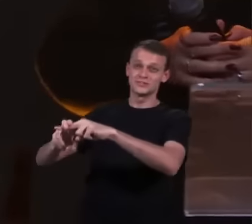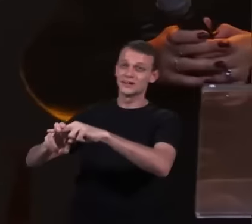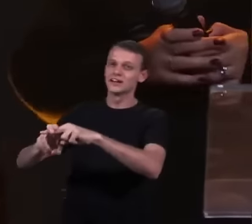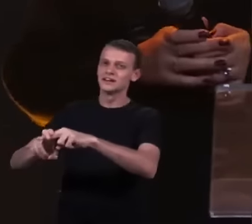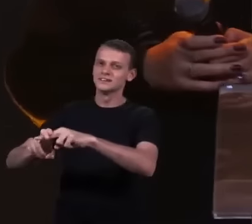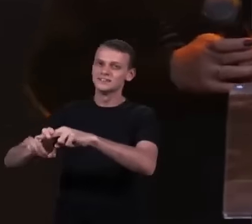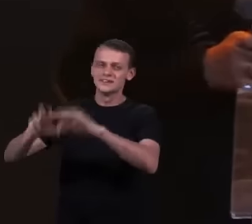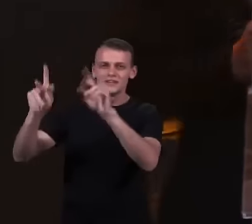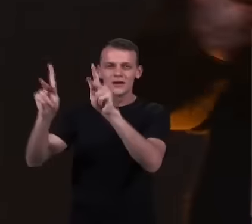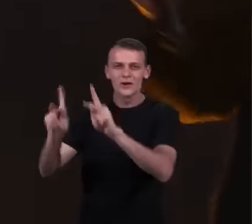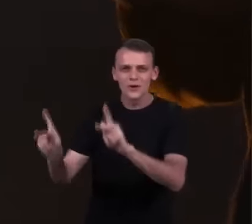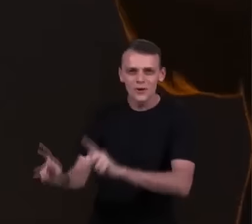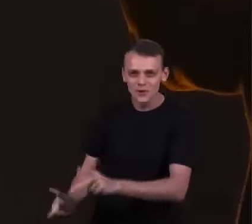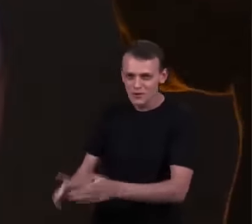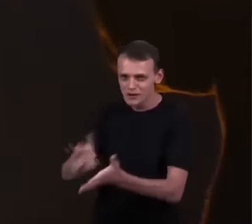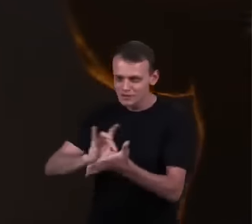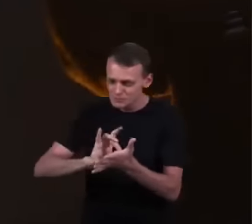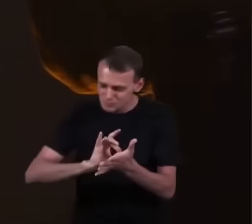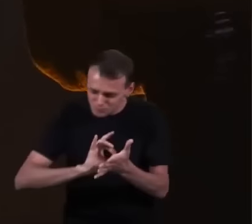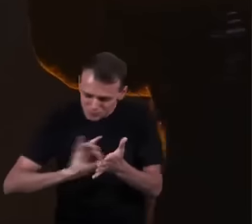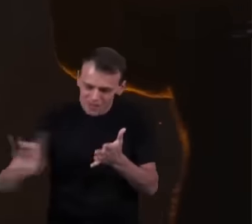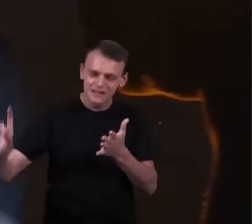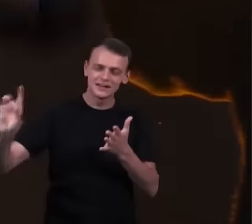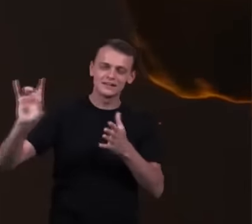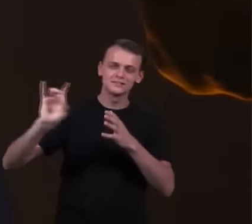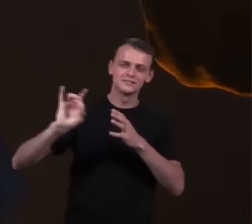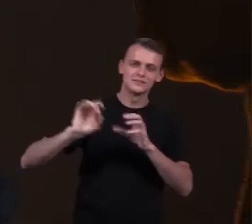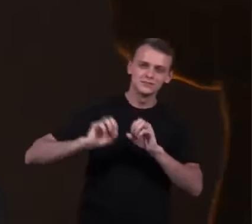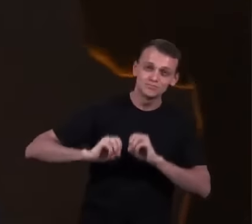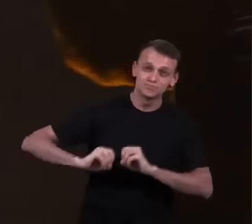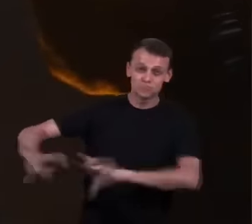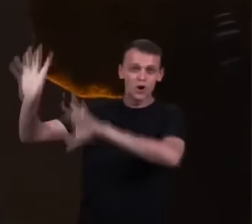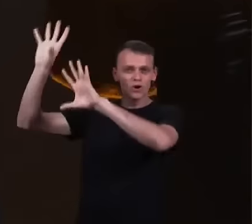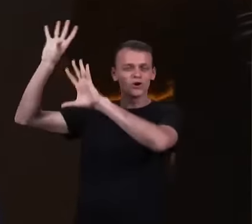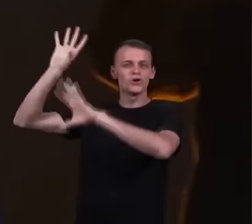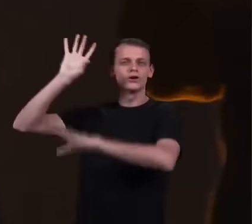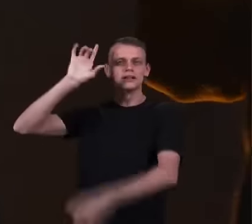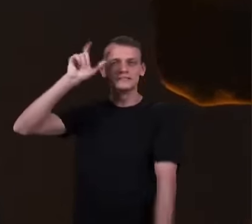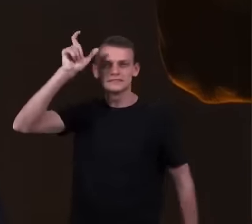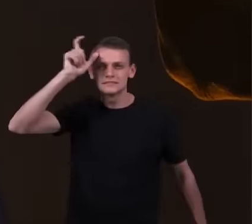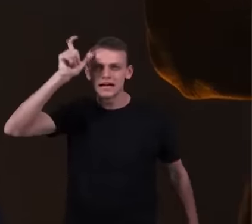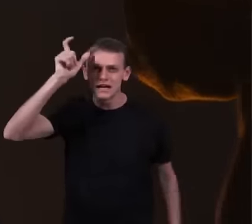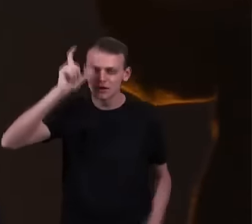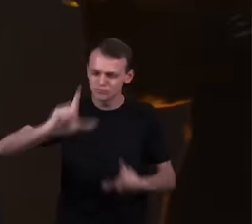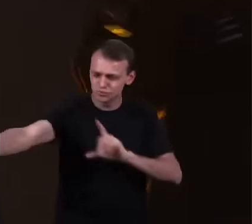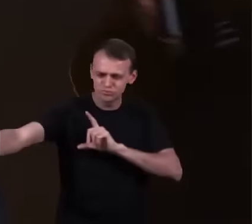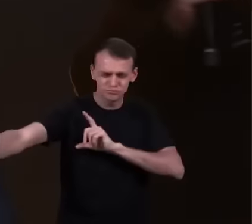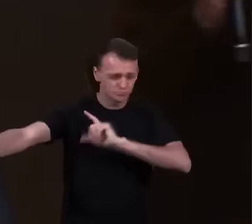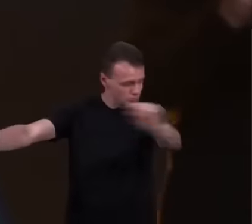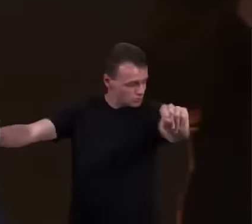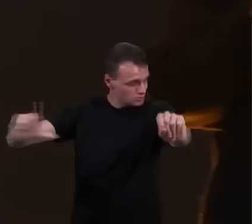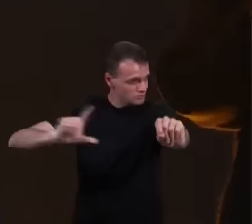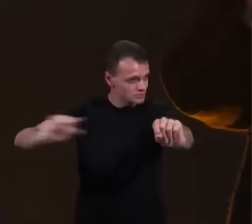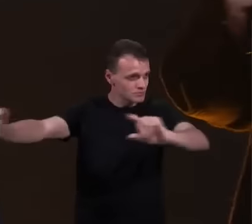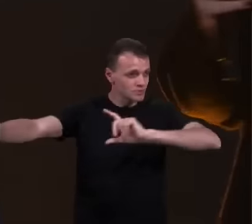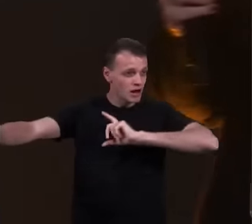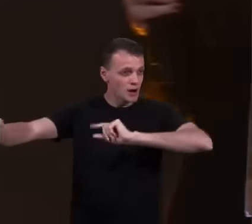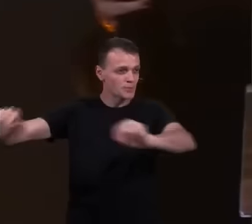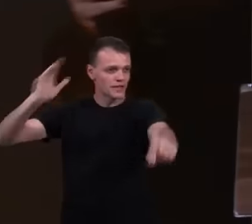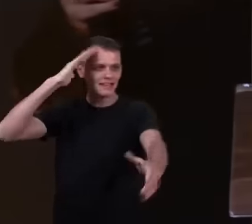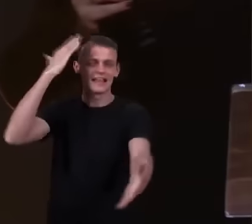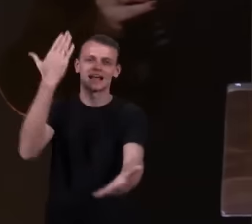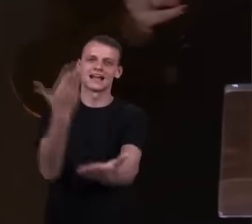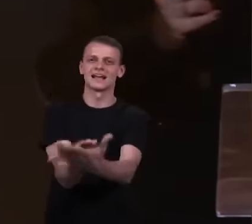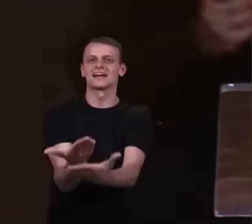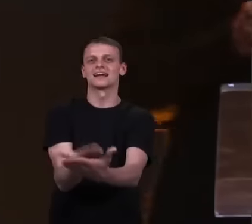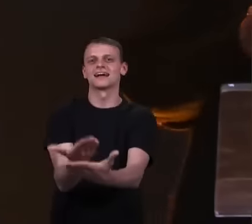esmagará Satanás debaixo dos nossos pés. Assenta-te à minha direita até que eu ponha os teus inimigos por estrado dos